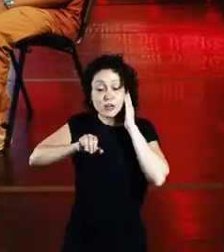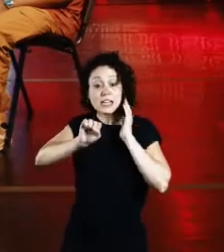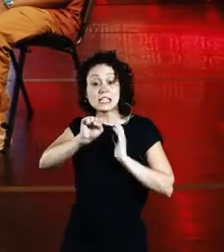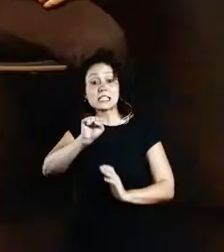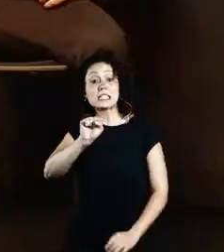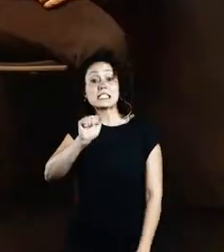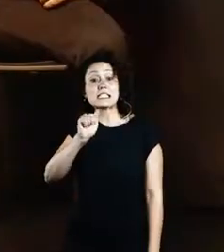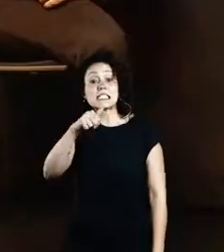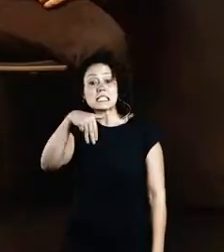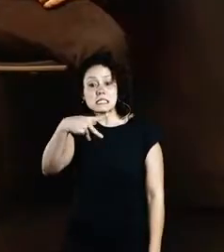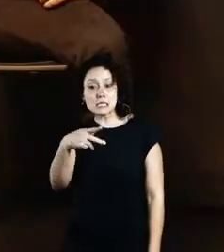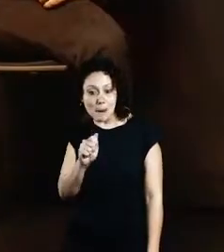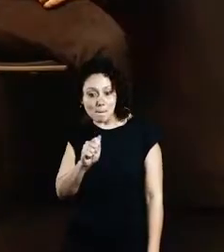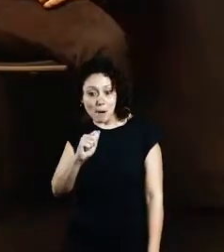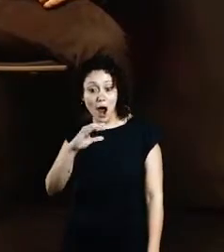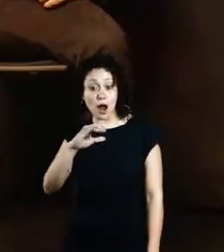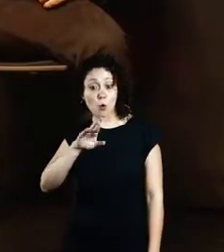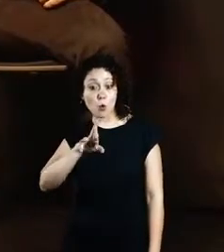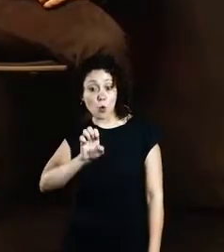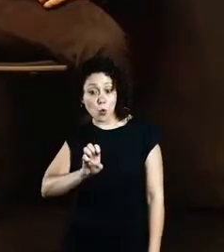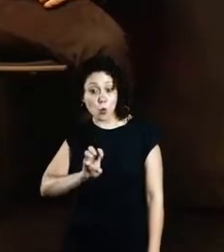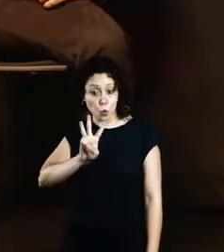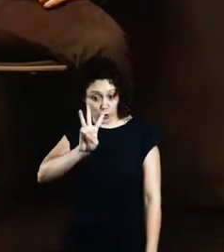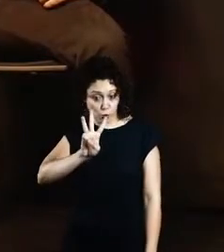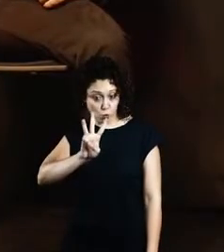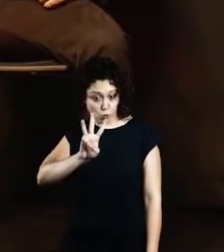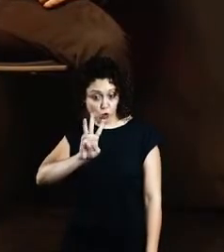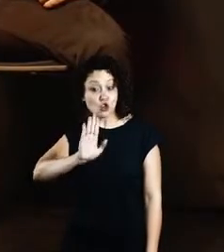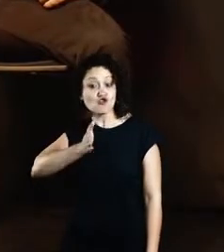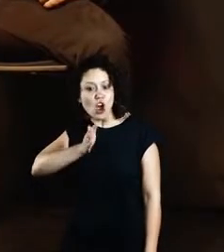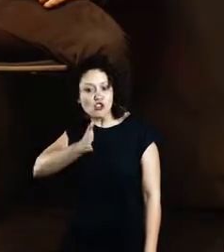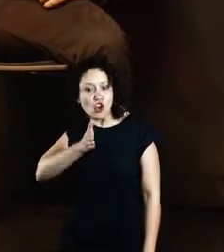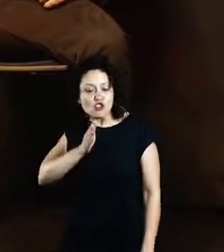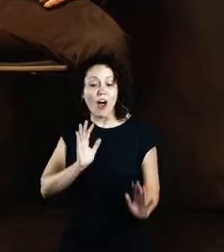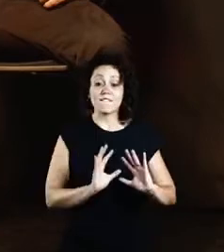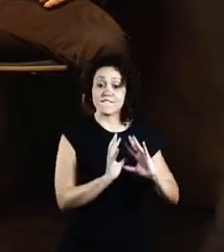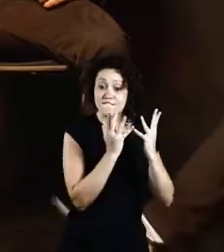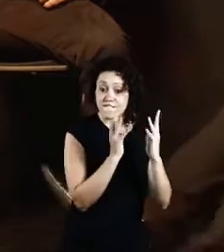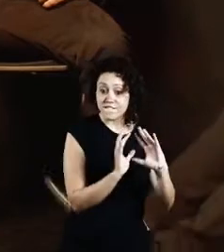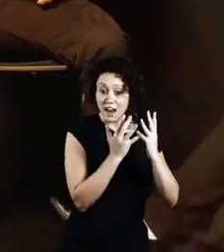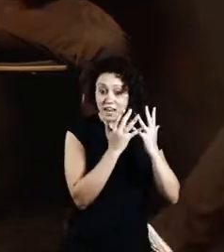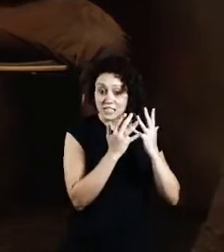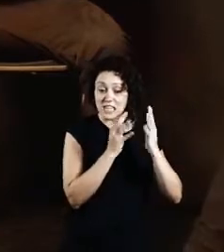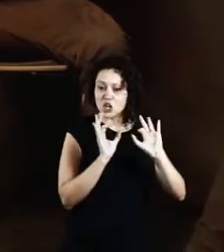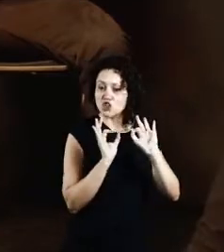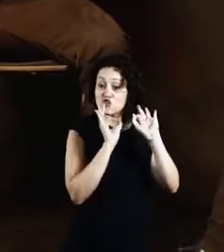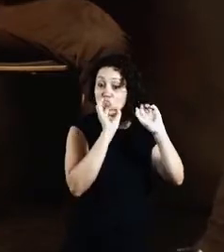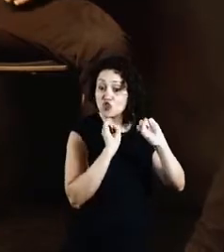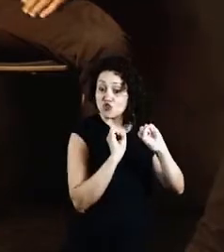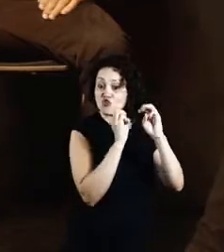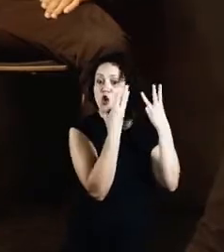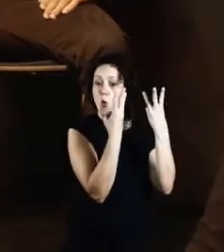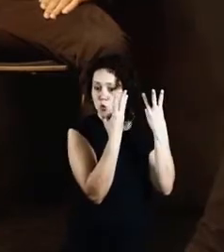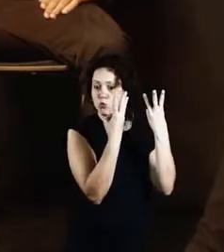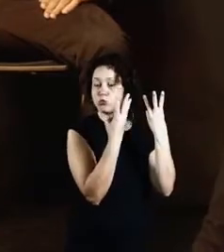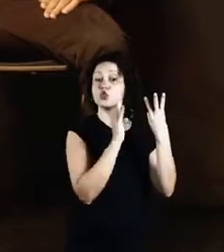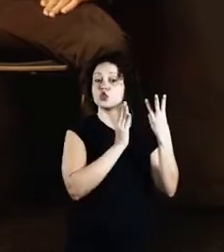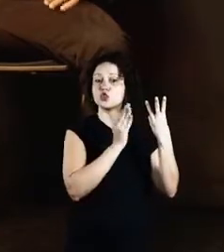ele já era da Chic Show. Não, sim, mas... O Sampa Crio era da Chic Show, era o produto troca, da Chic Show, né? Porque assim, o Duda, ele confunde as